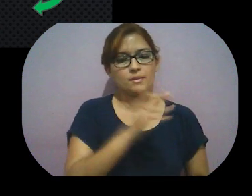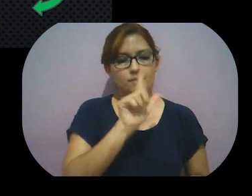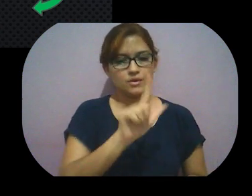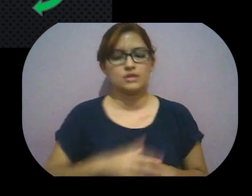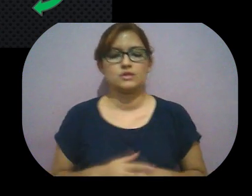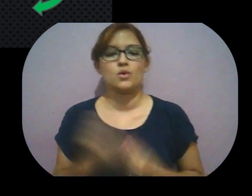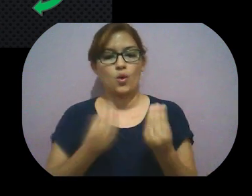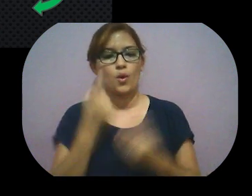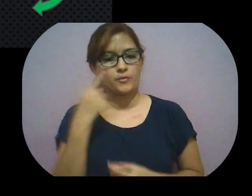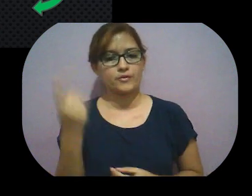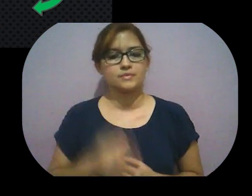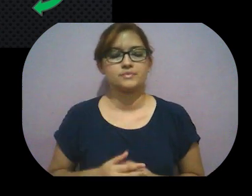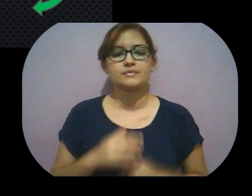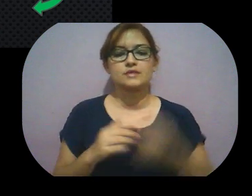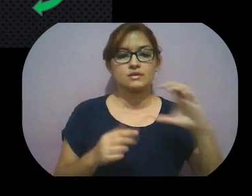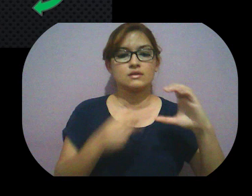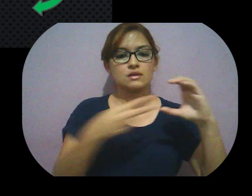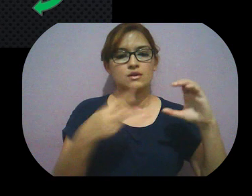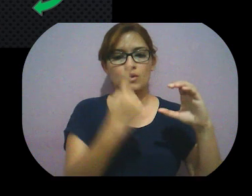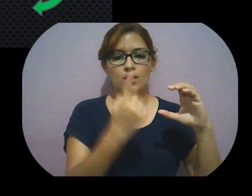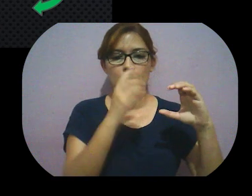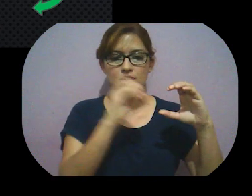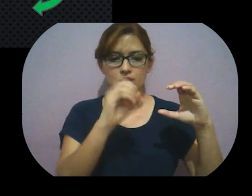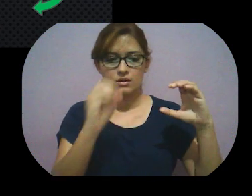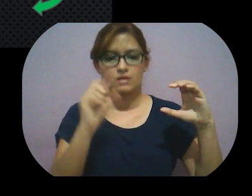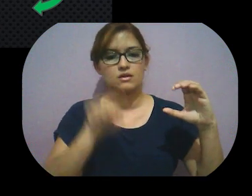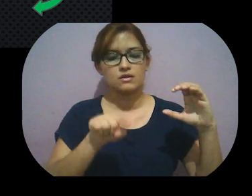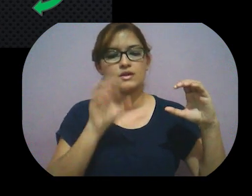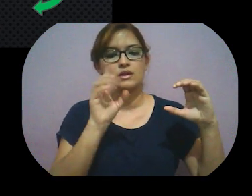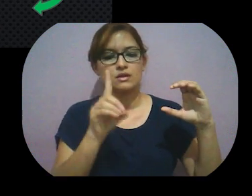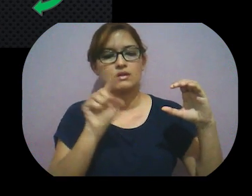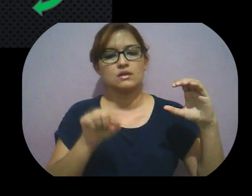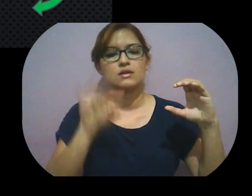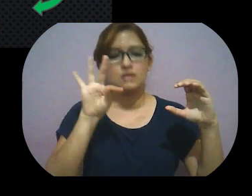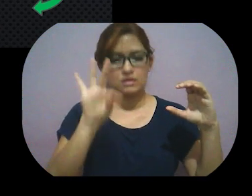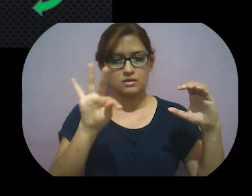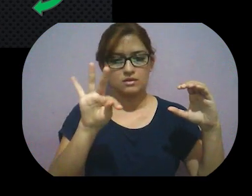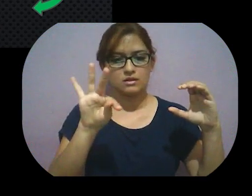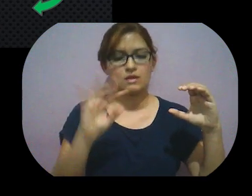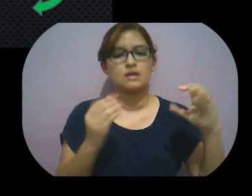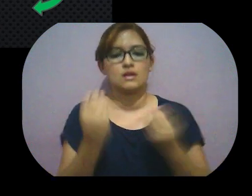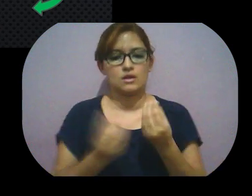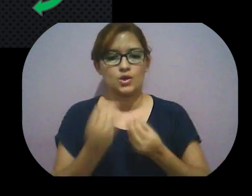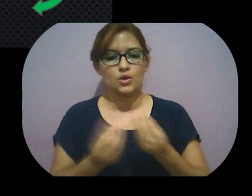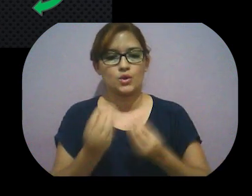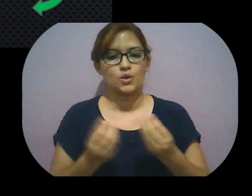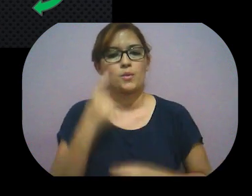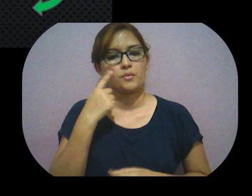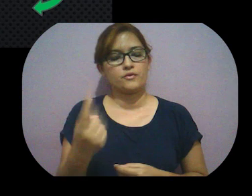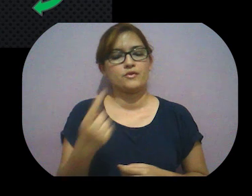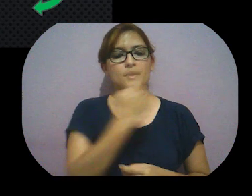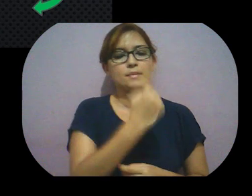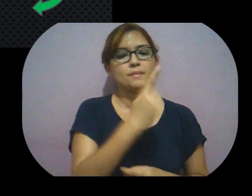1000 dt. Então C igual a 1000 multiplicado pela densidade, que é 1 grama por ml, né? A densidade da água sanitária é 1 grama por